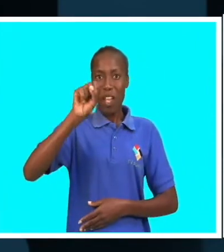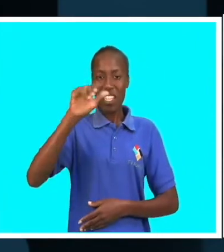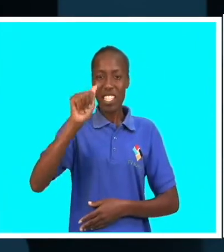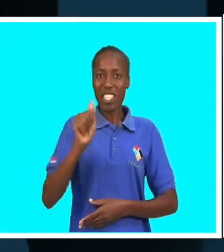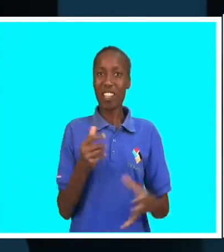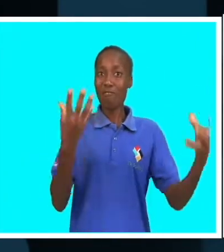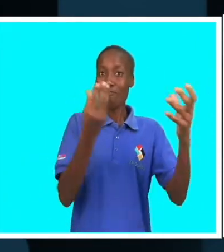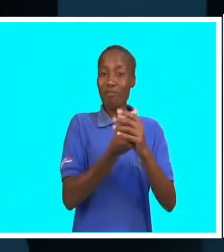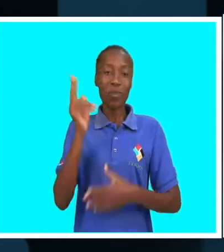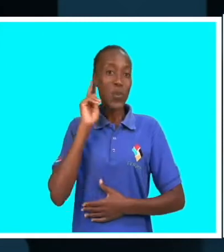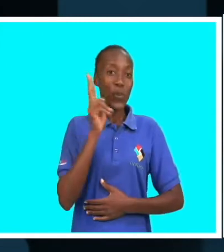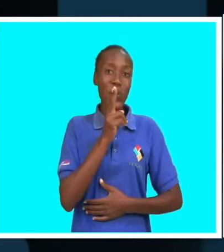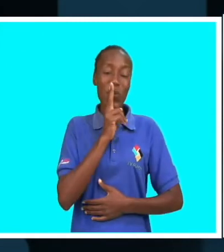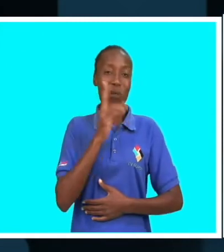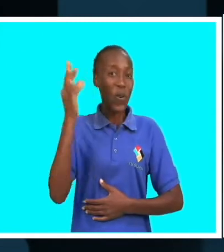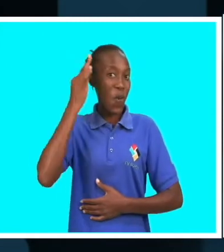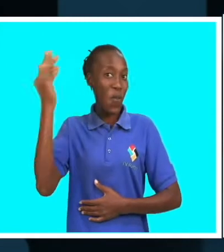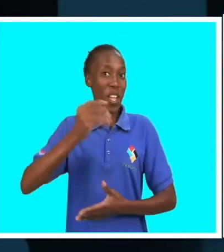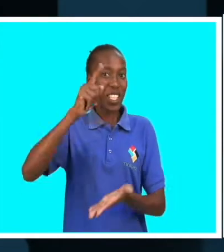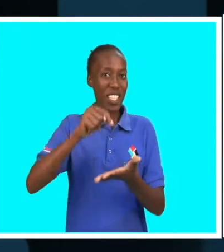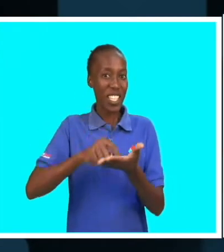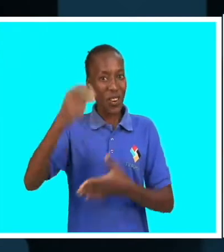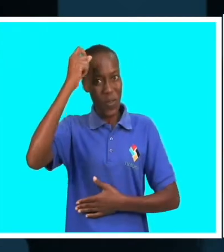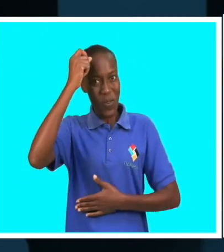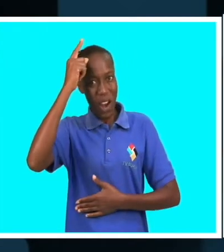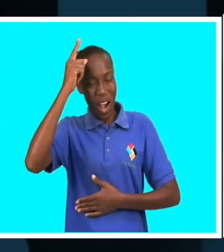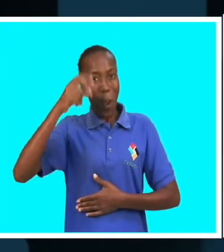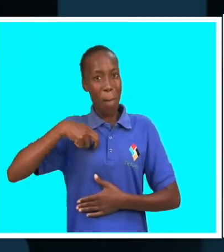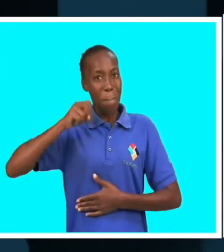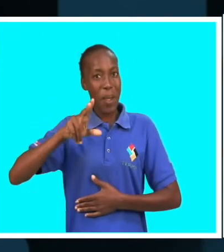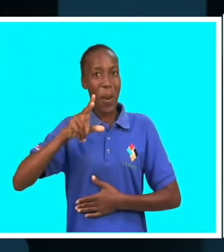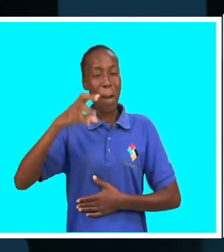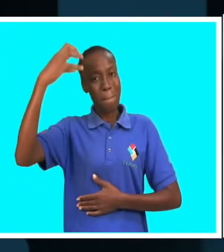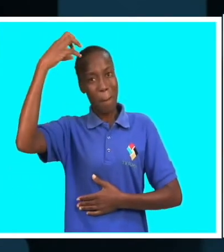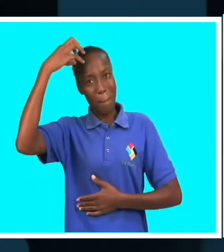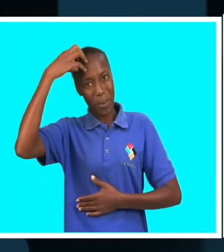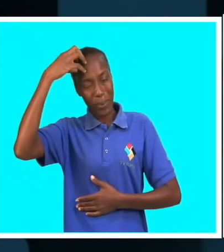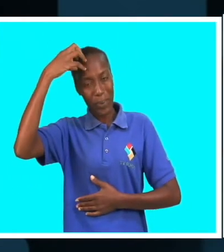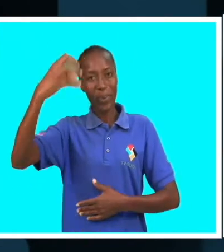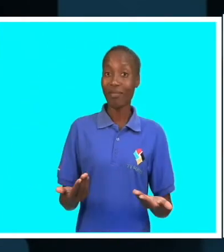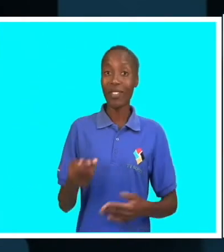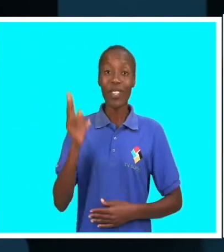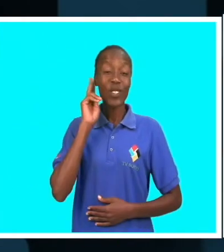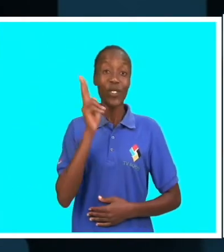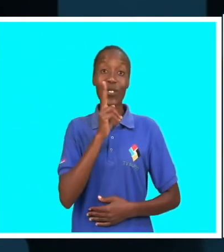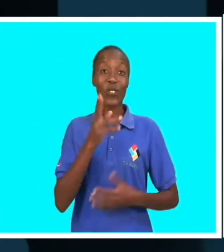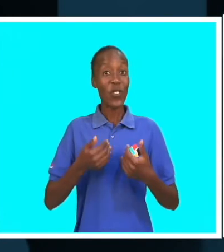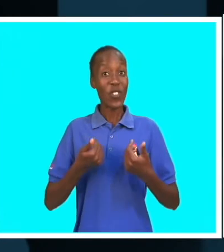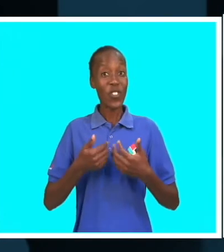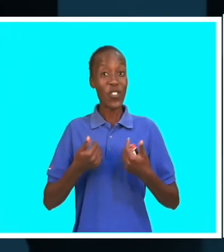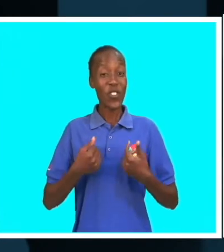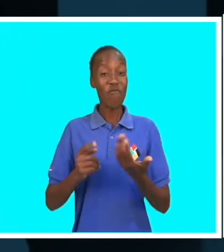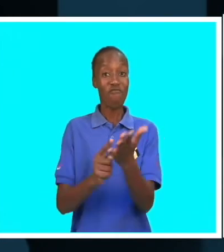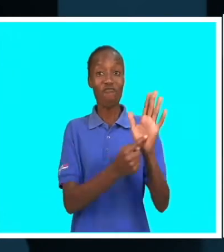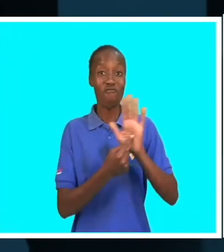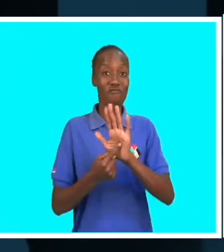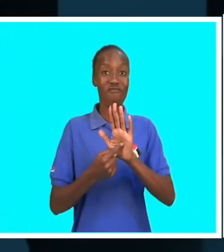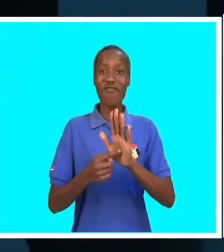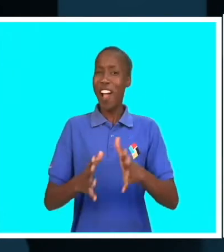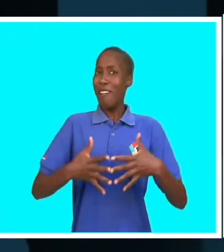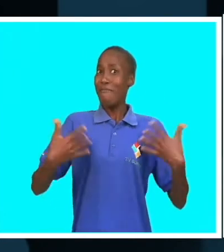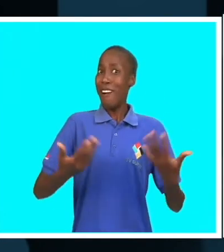cerimônia que juntou surdos e ouvintes no Centro Cultural Português em Maputo. Na ocasião, jovens surdos não